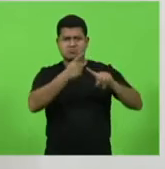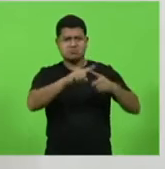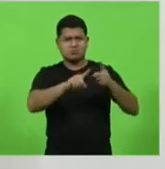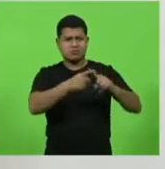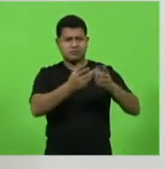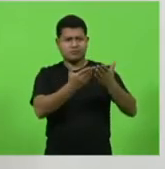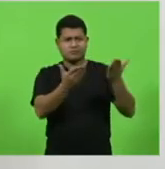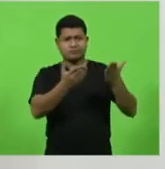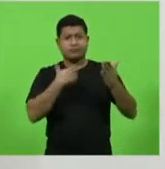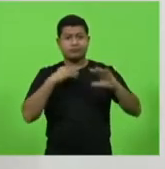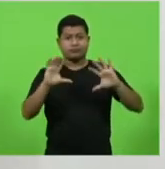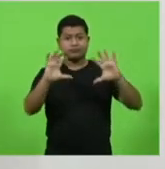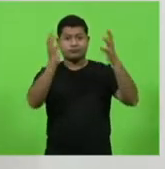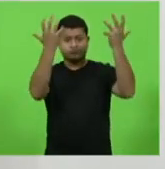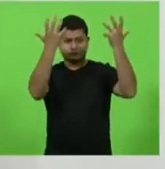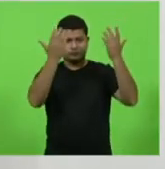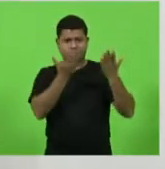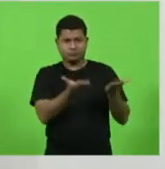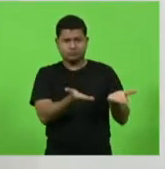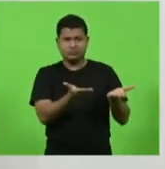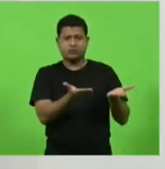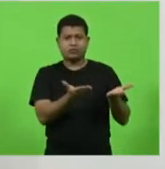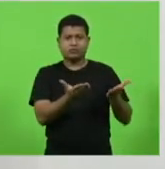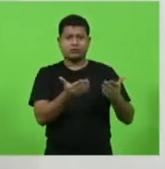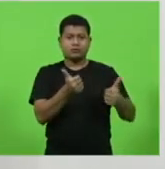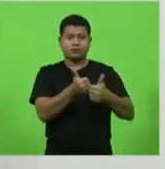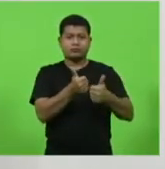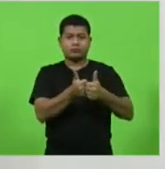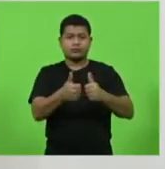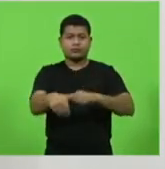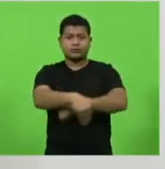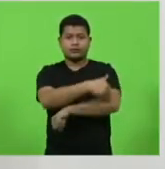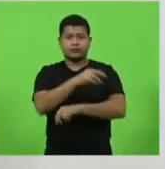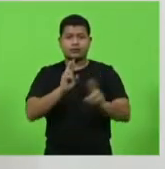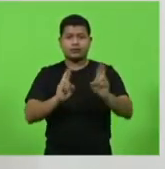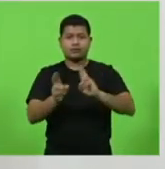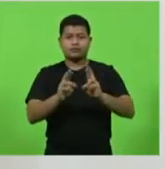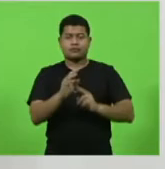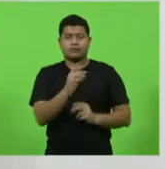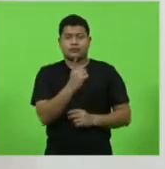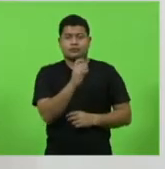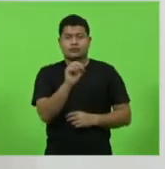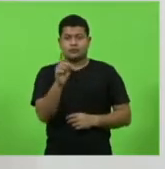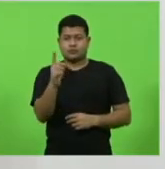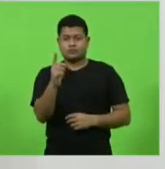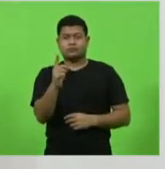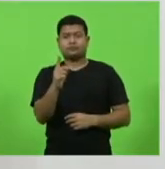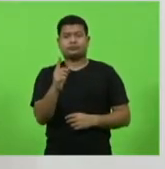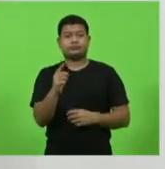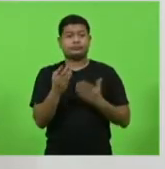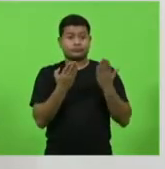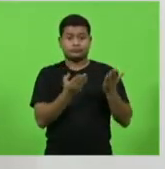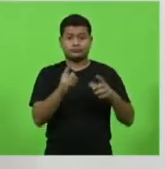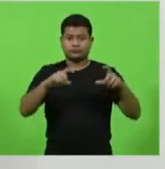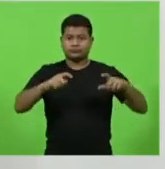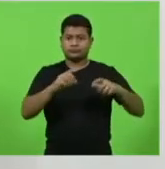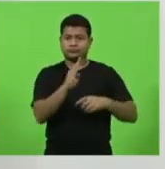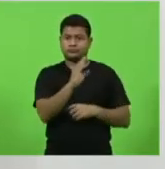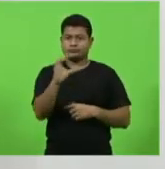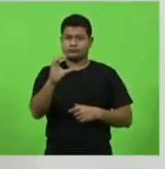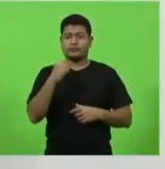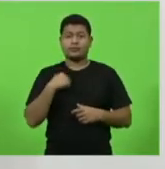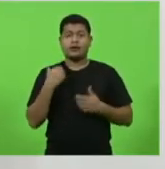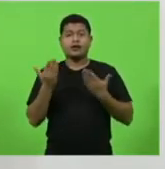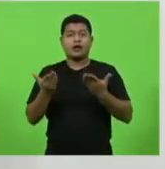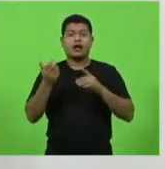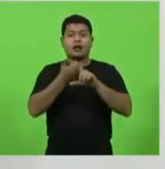para eventos na margem da BR-101 em Balneário Camboriú. E hoje, quando eu estava vendo a imprensa